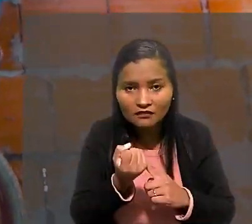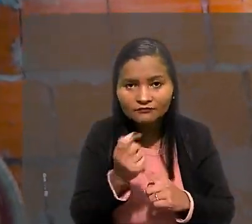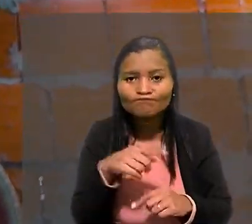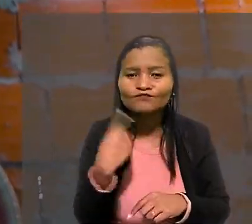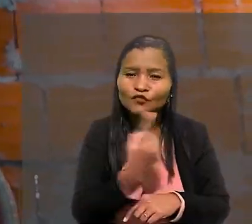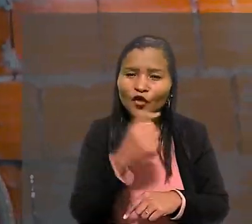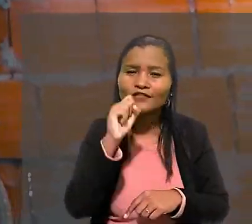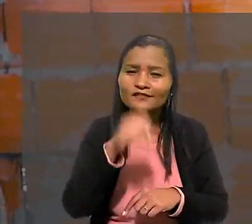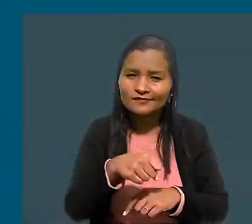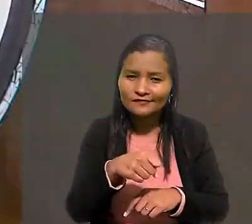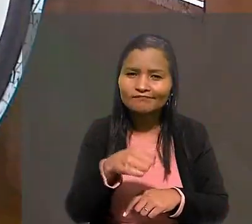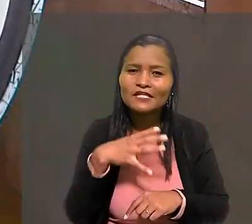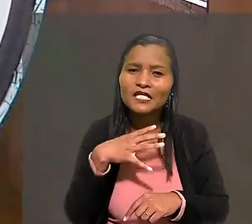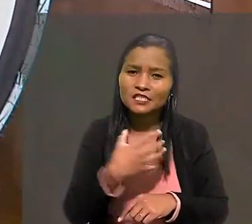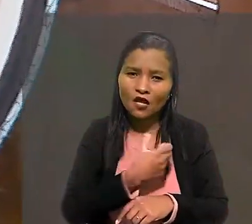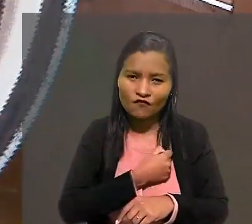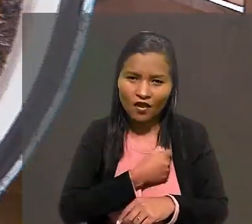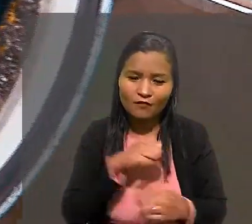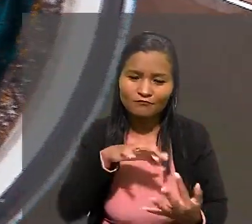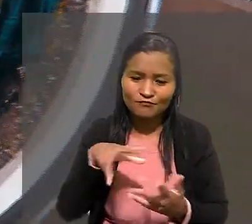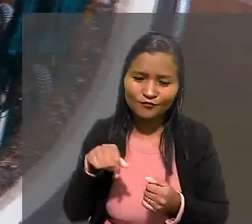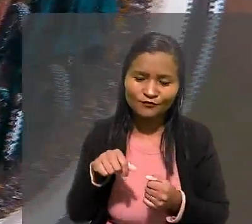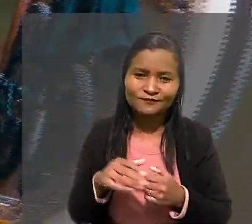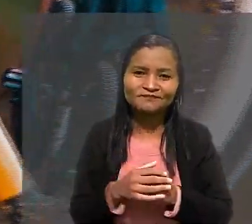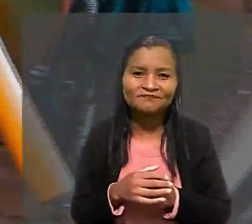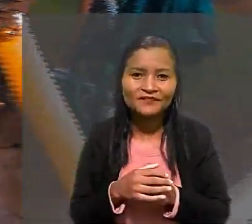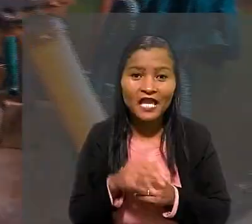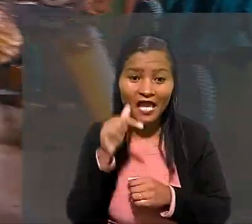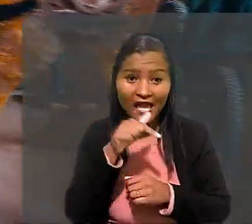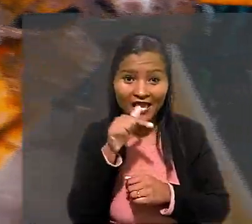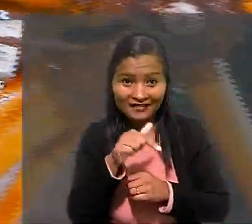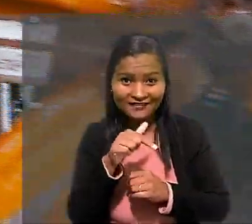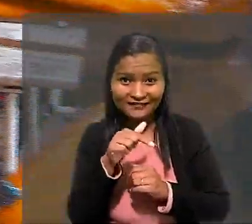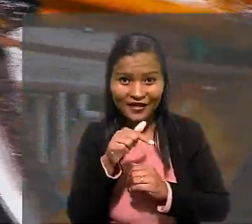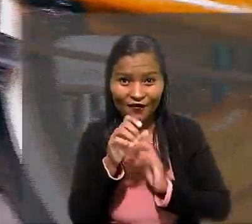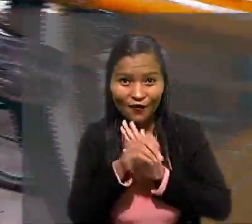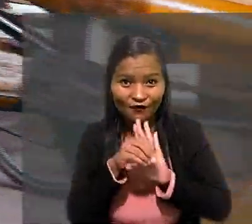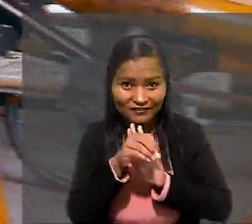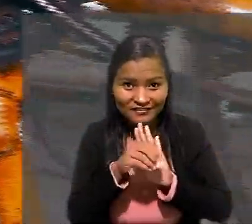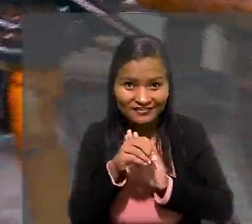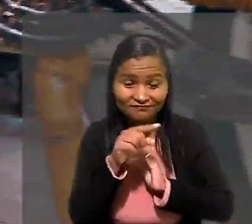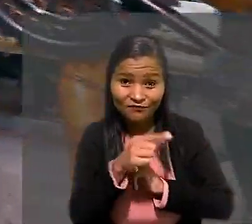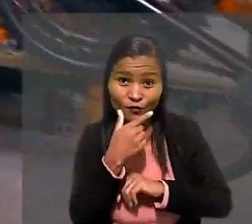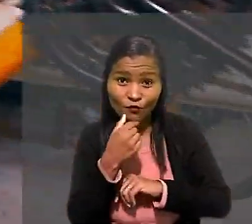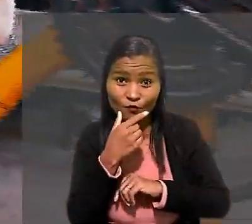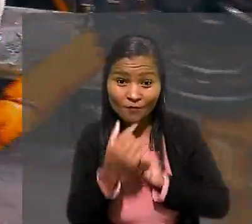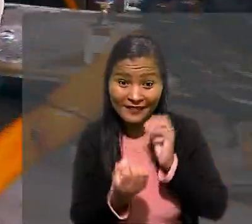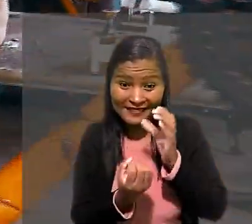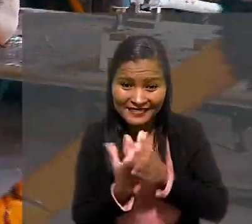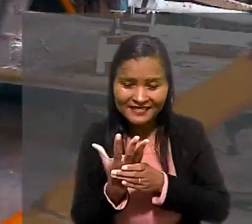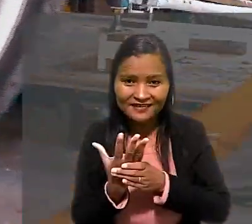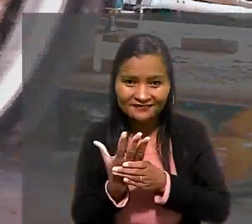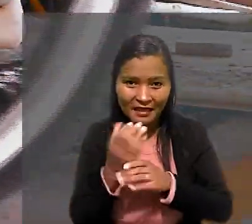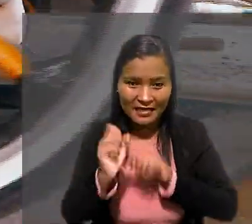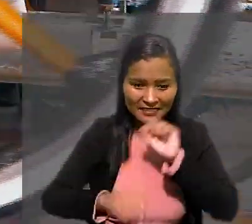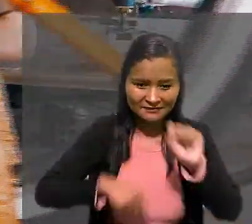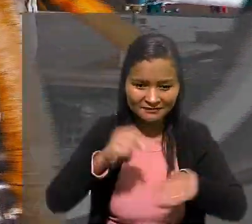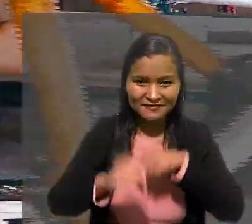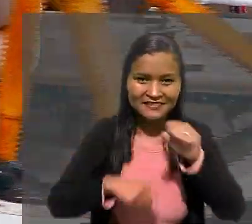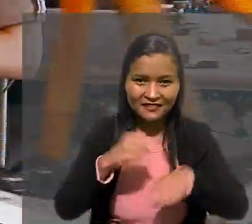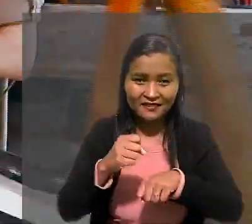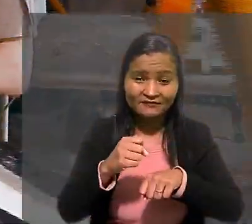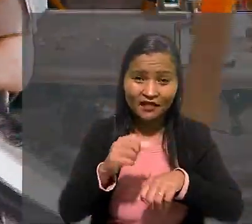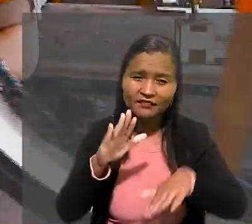sim, salvar o planeta. É aqui nesta oficina que Vitor Hugo cria as bicicletas sustentáveis. Dependendo do modelo,